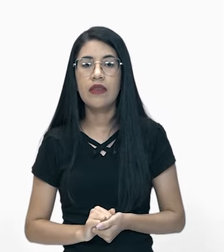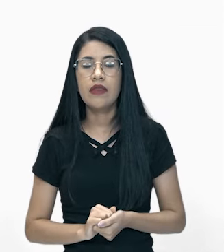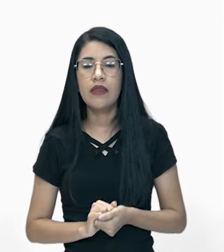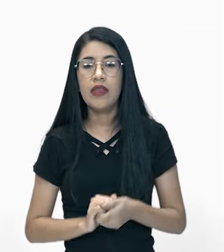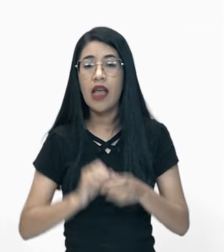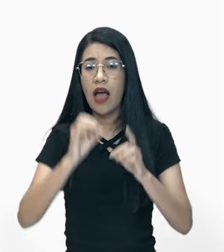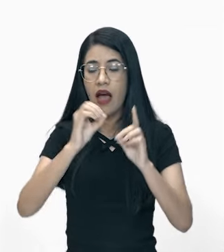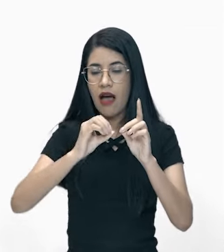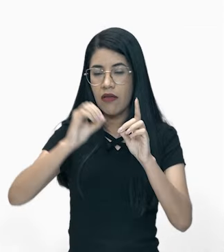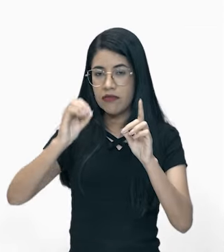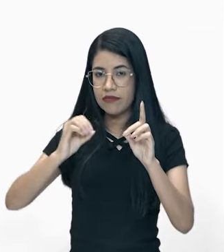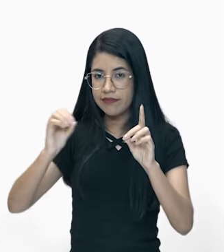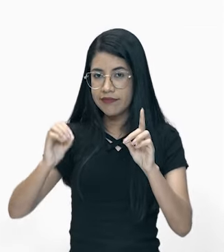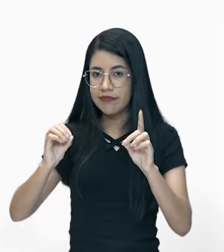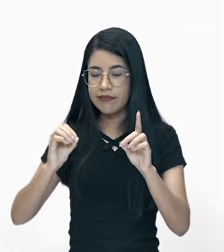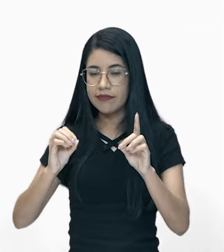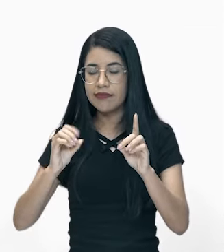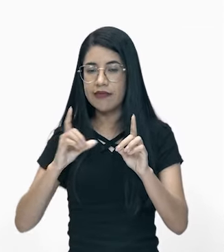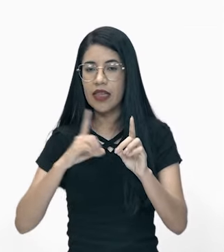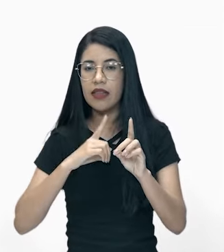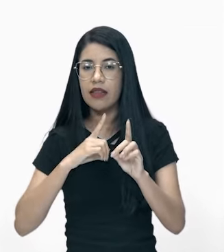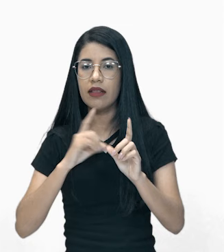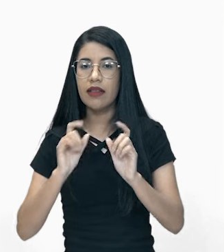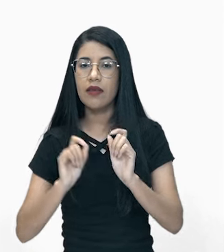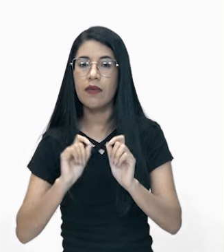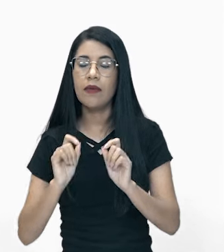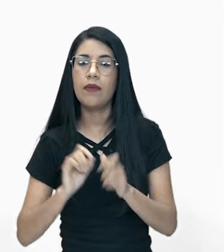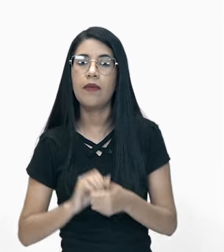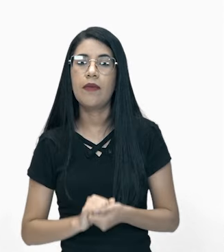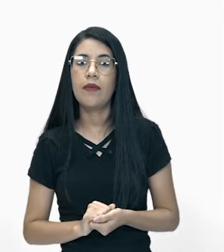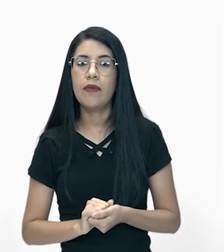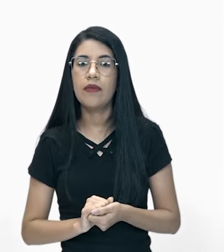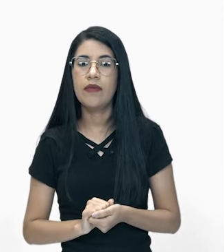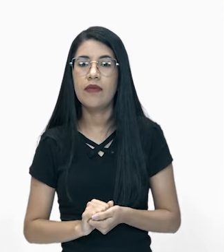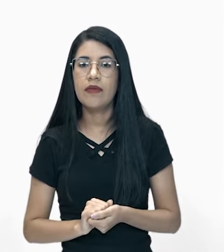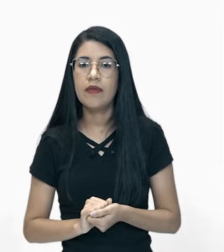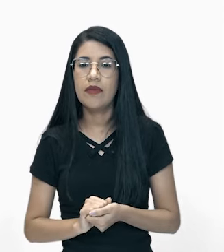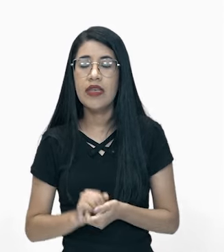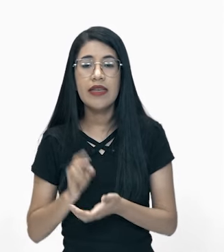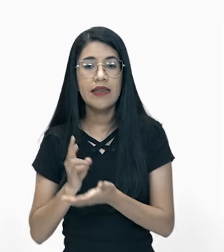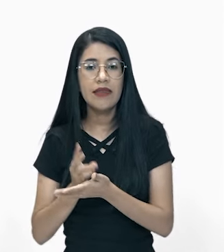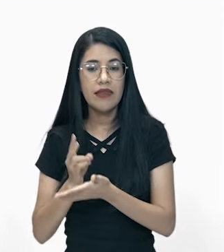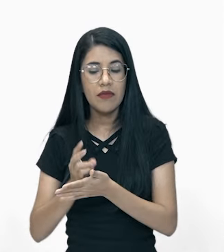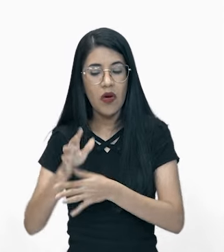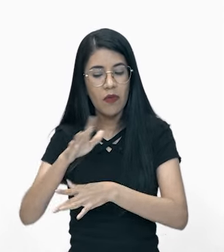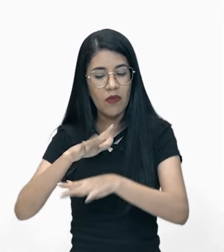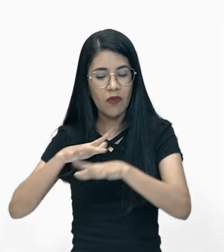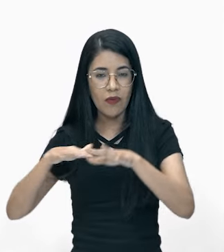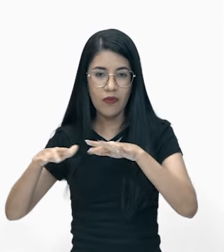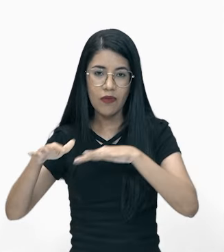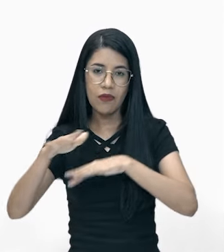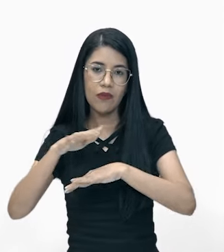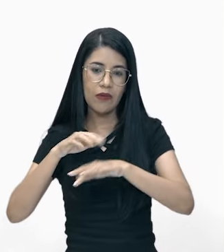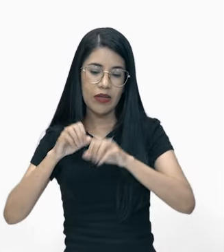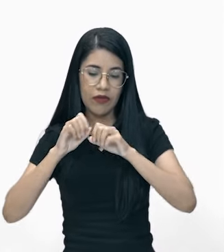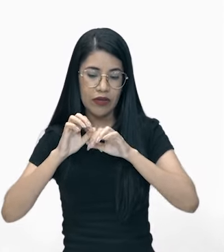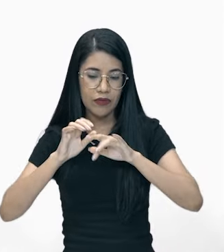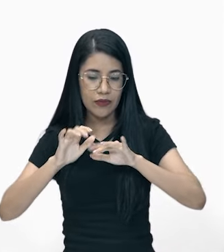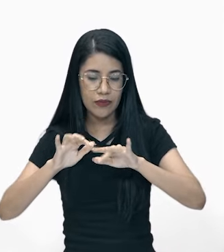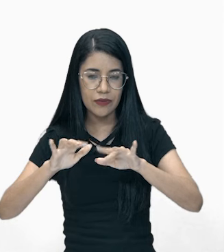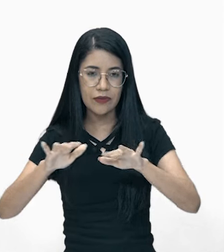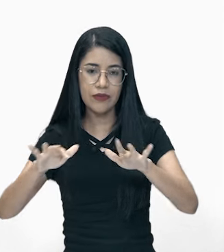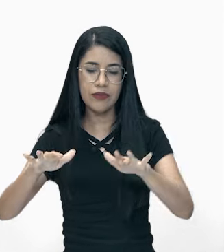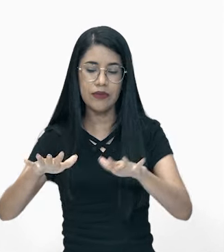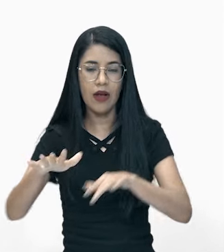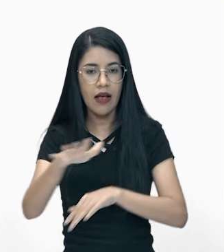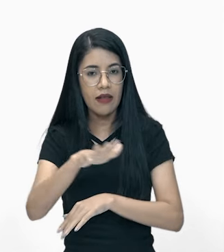aí, a onda é toda perturbação que se propaga em um